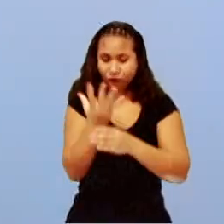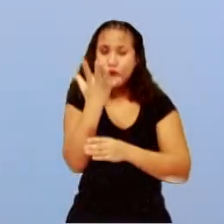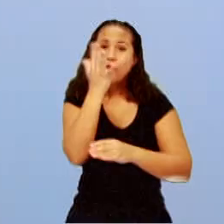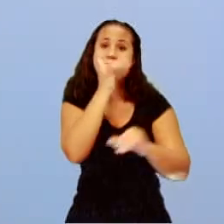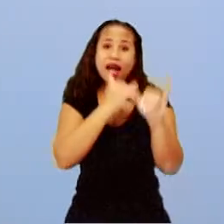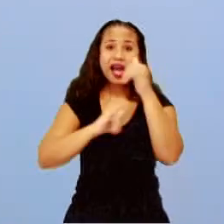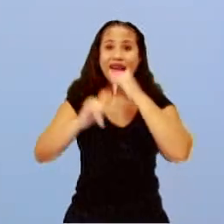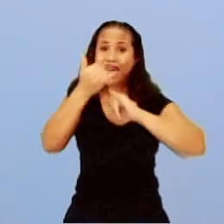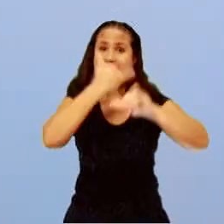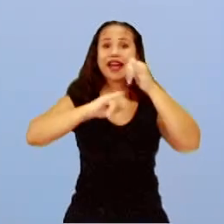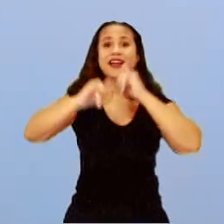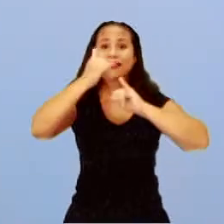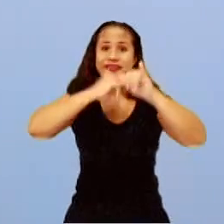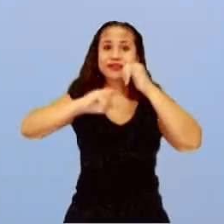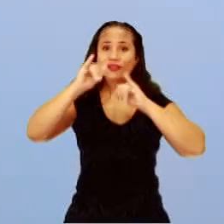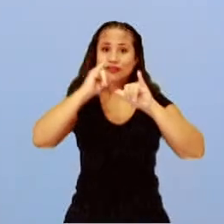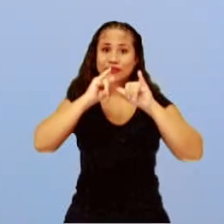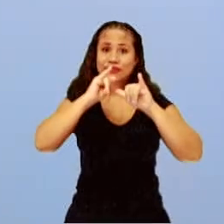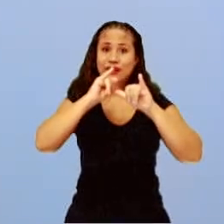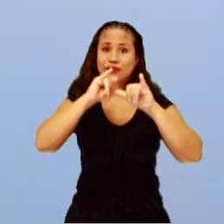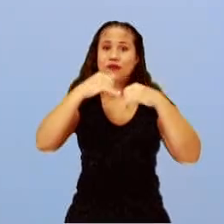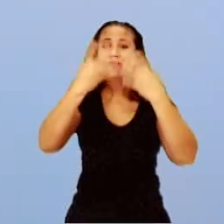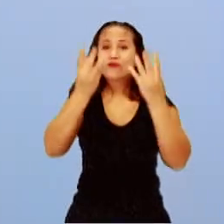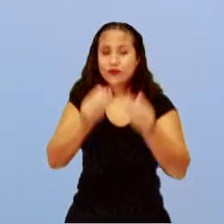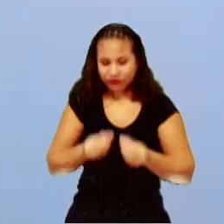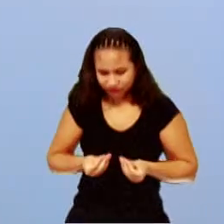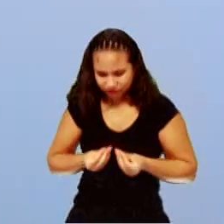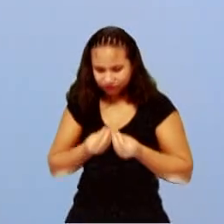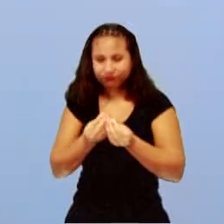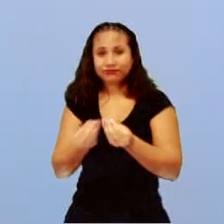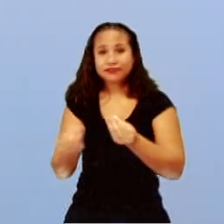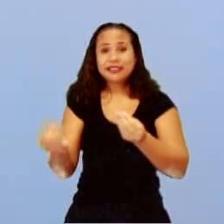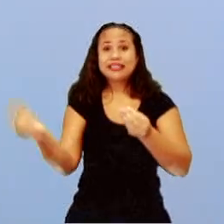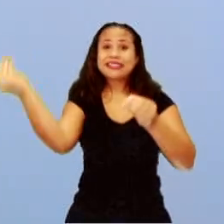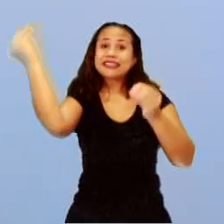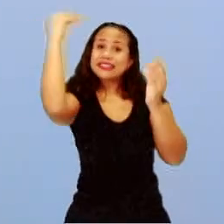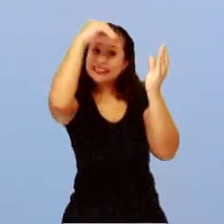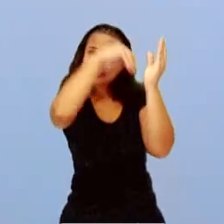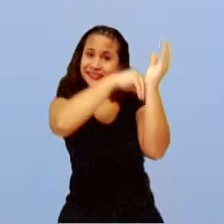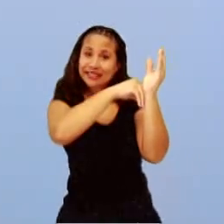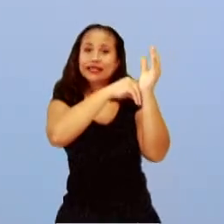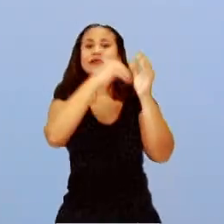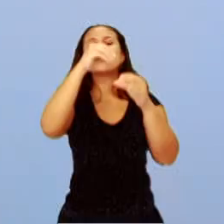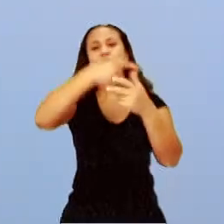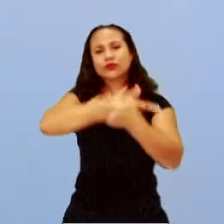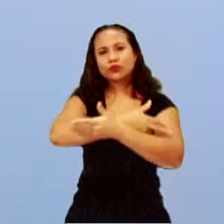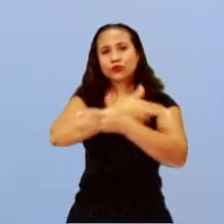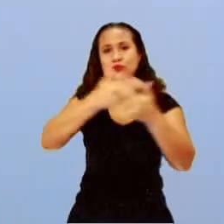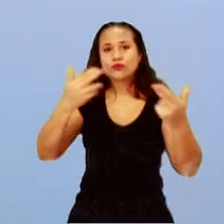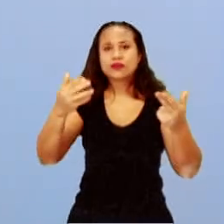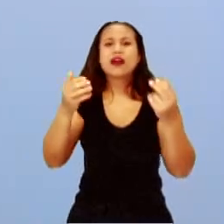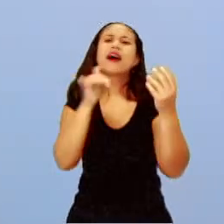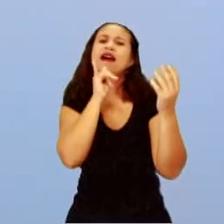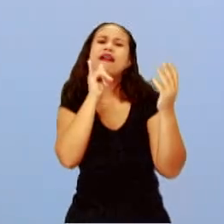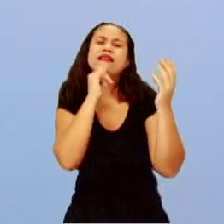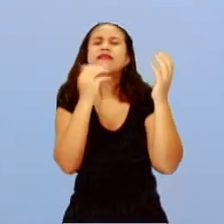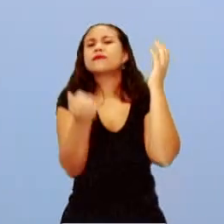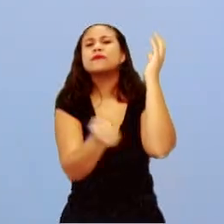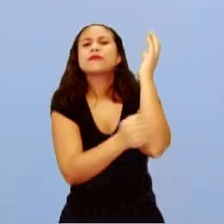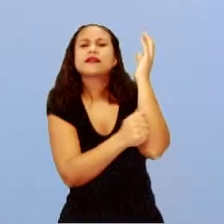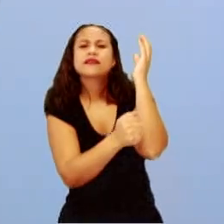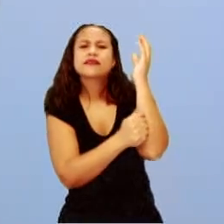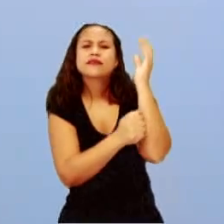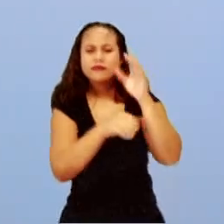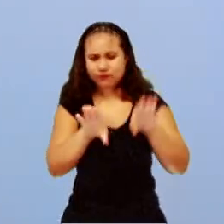energia foi empregado naquele objeto. Uma madeira, não é?